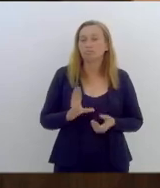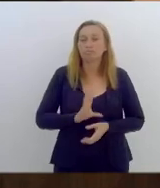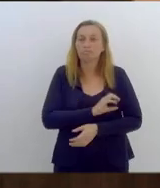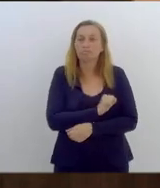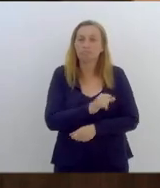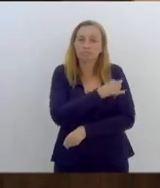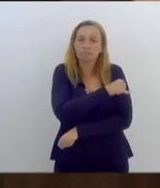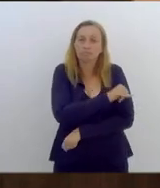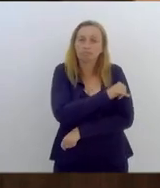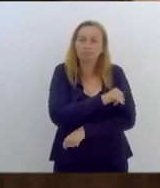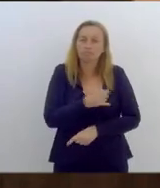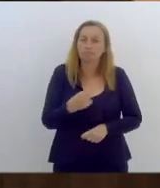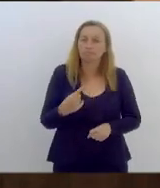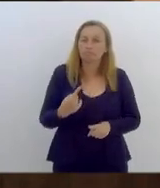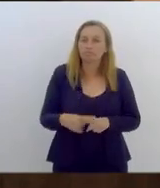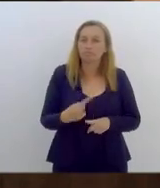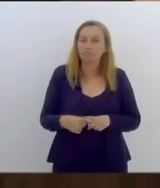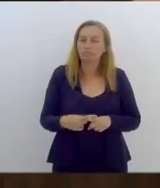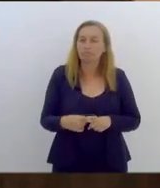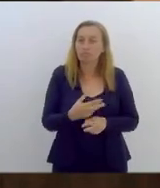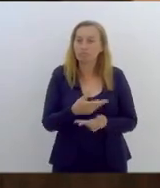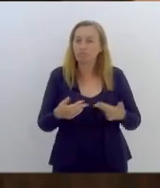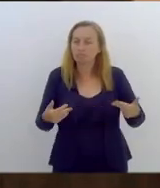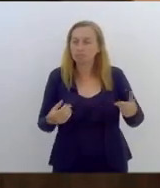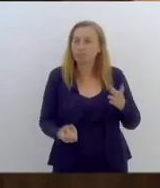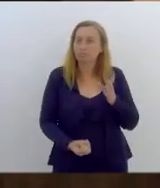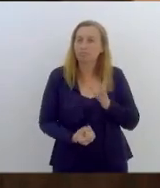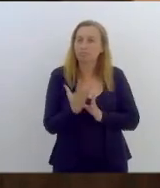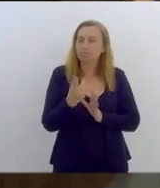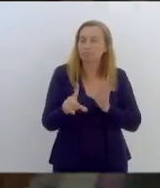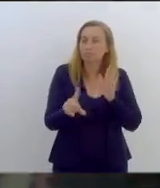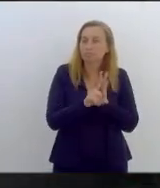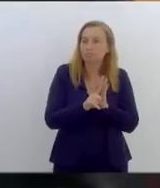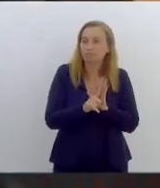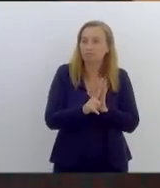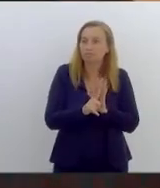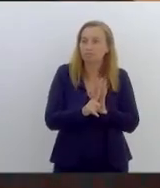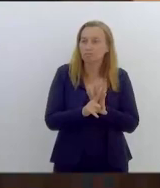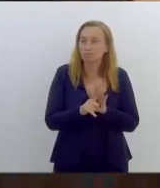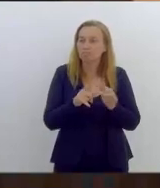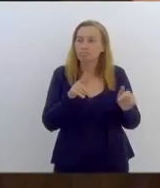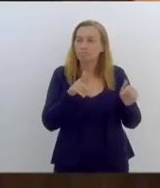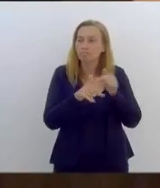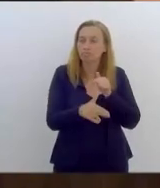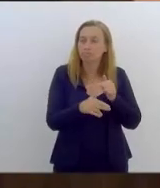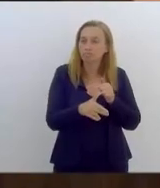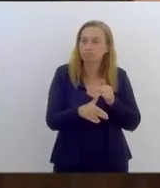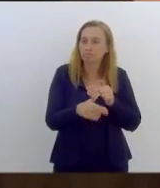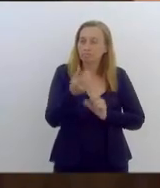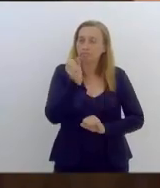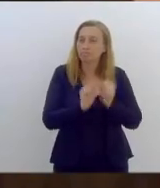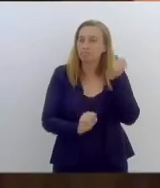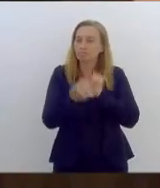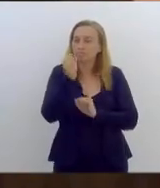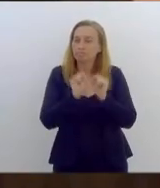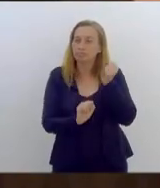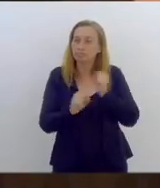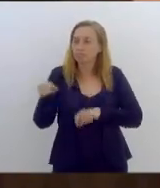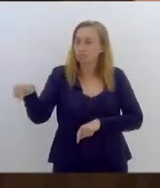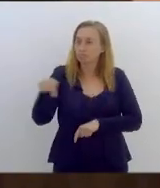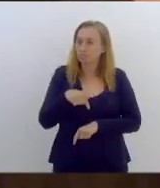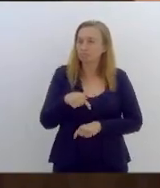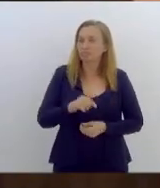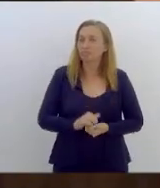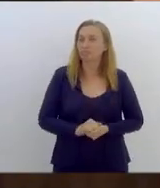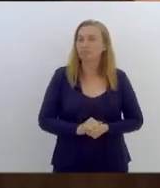de Janeiro, porque são tantas leis que estão criadas nessa casa que atrapalha muitas indústrias. E as